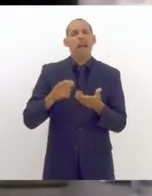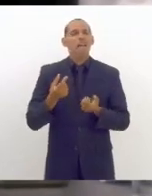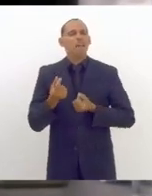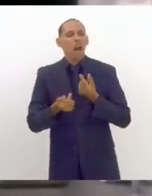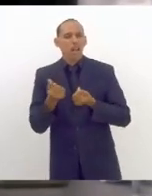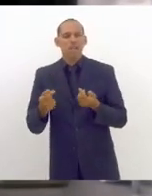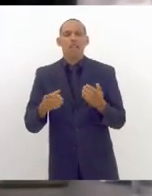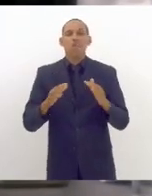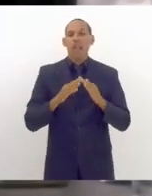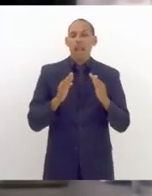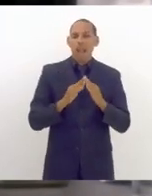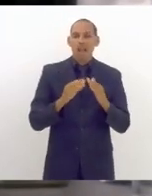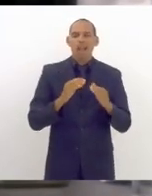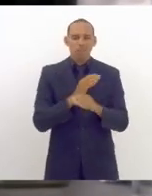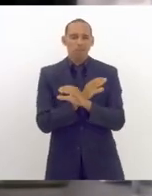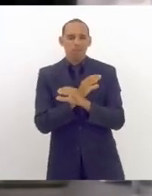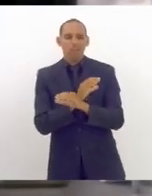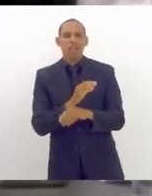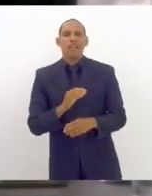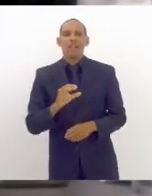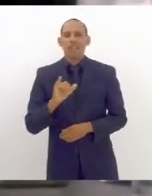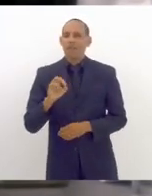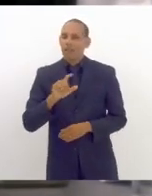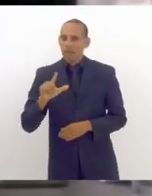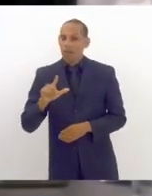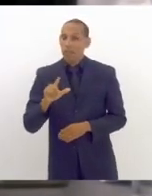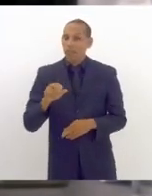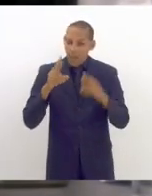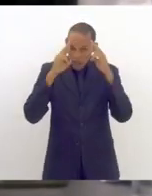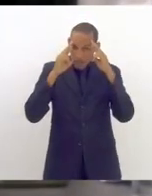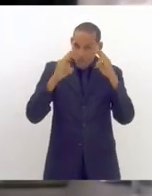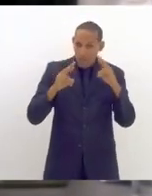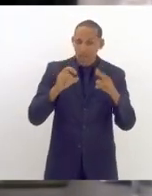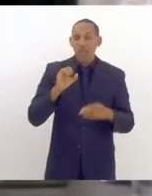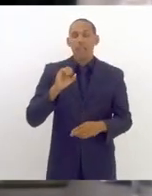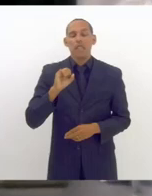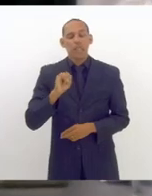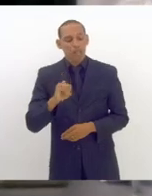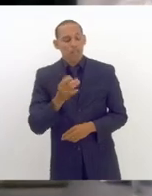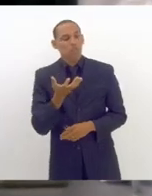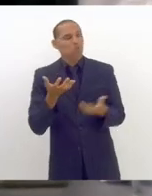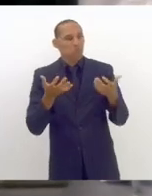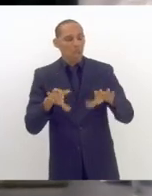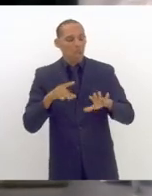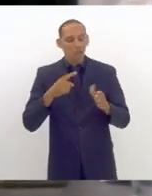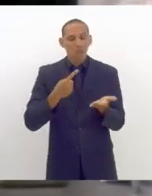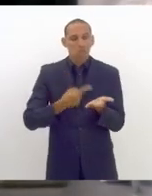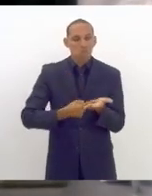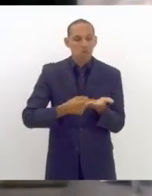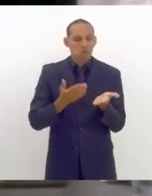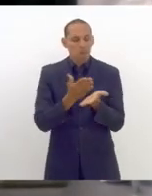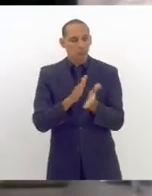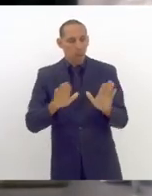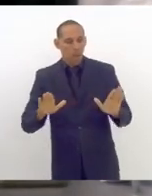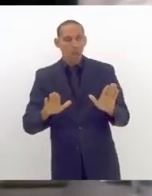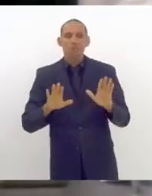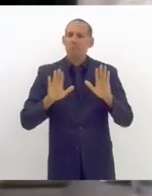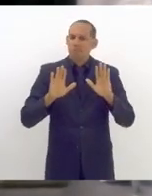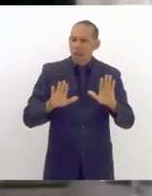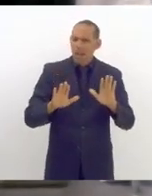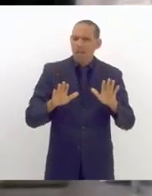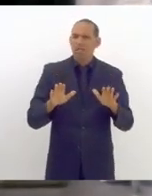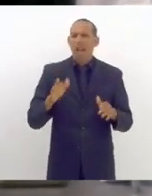secretário da casa civil respeito se vocês não quiserem que se acordo seja feita o mantido mas achar